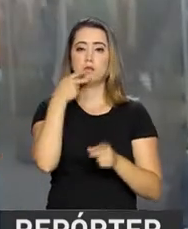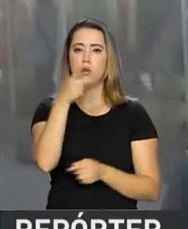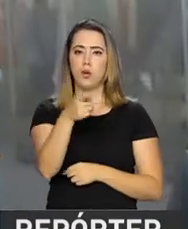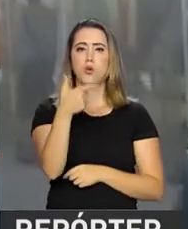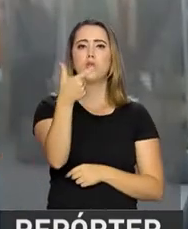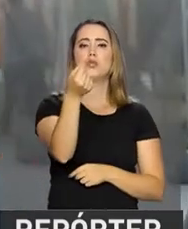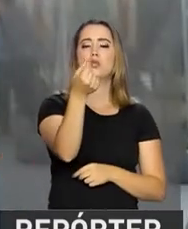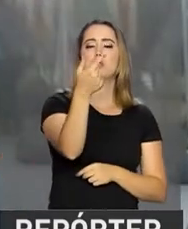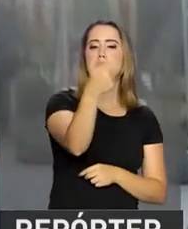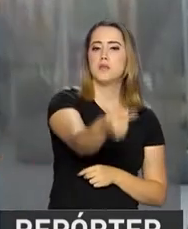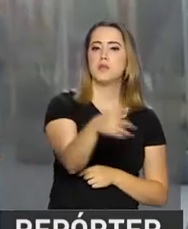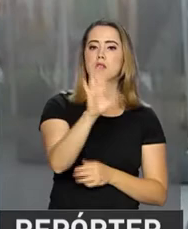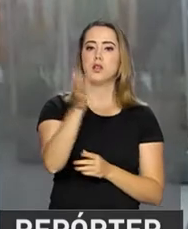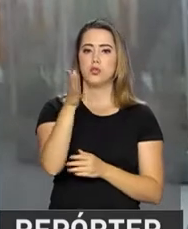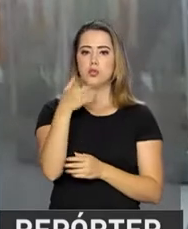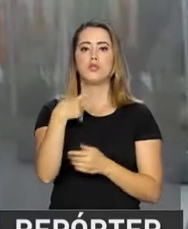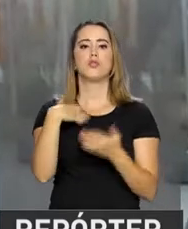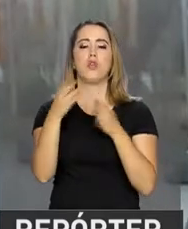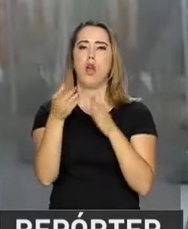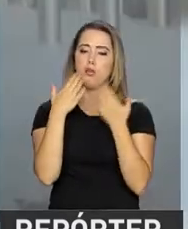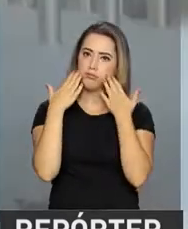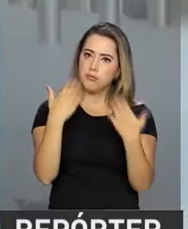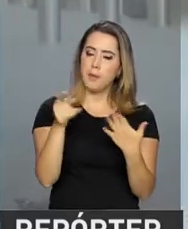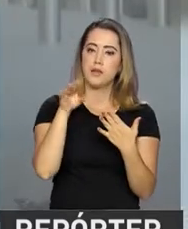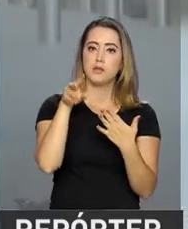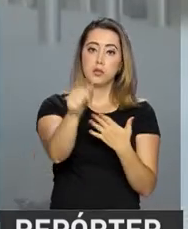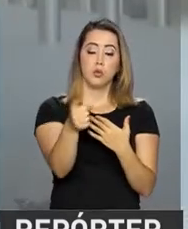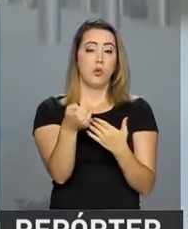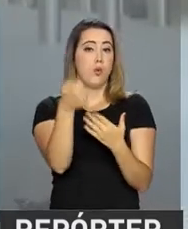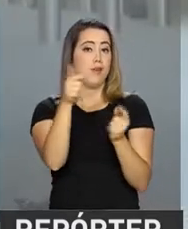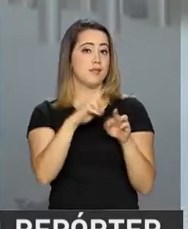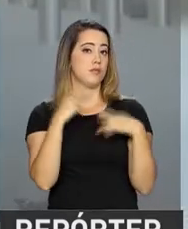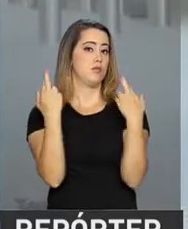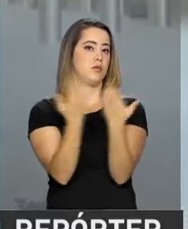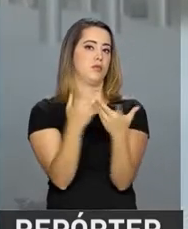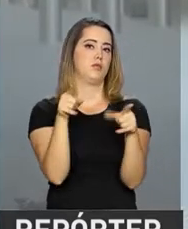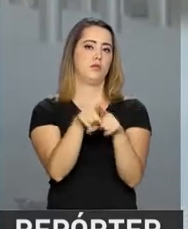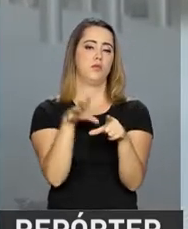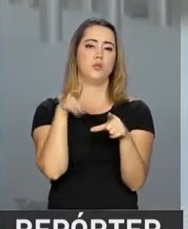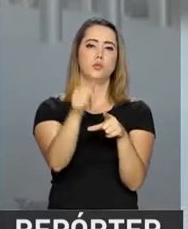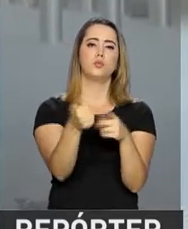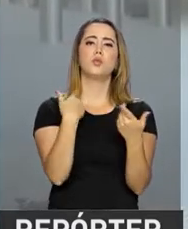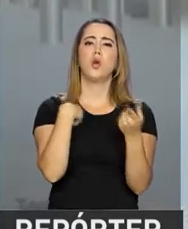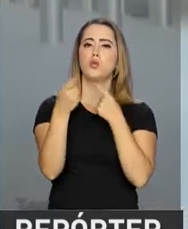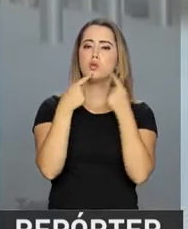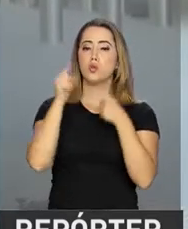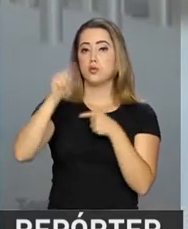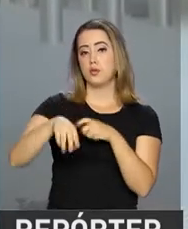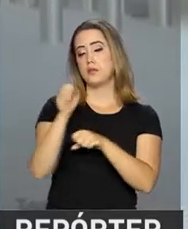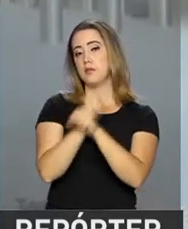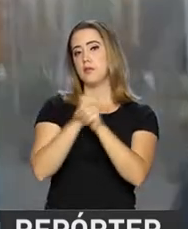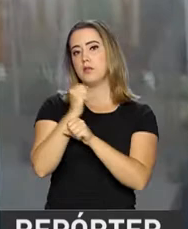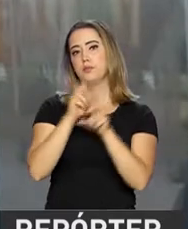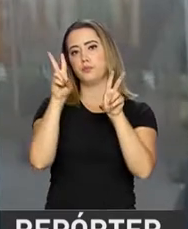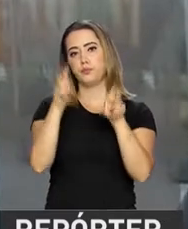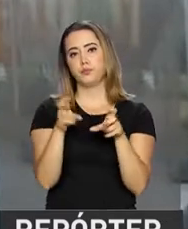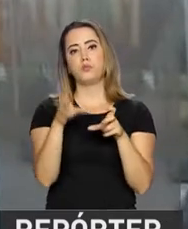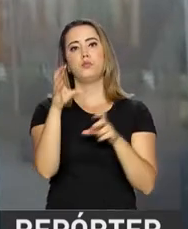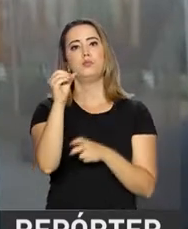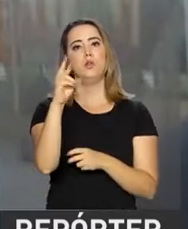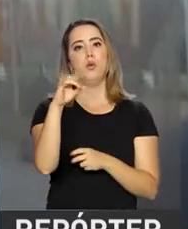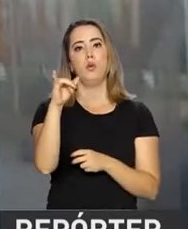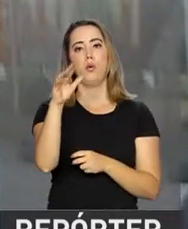cobriu quase todas as assembleias ele acredita que entre os principais temas a serem discutidos este ano estão a coreia do norte